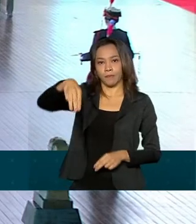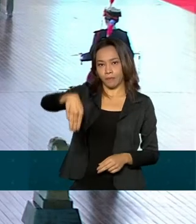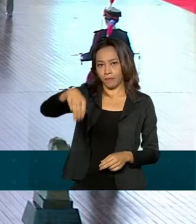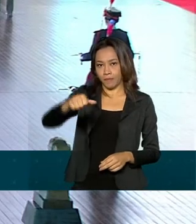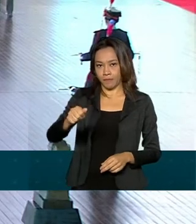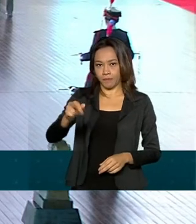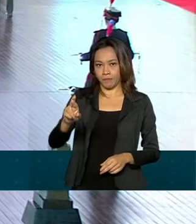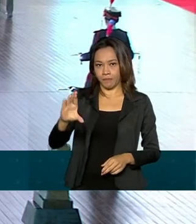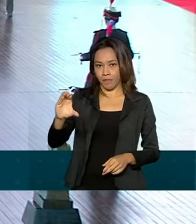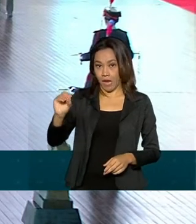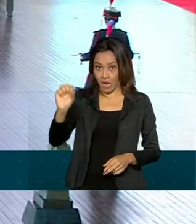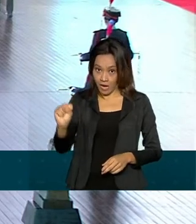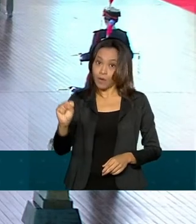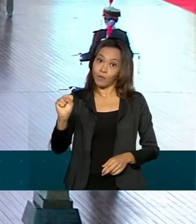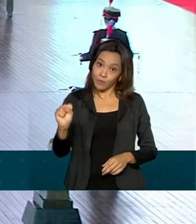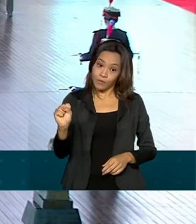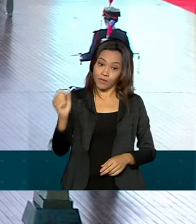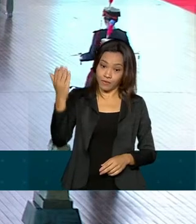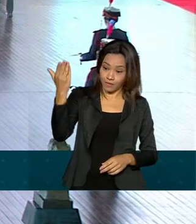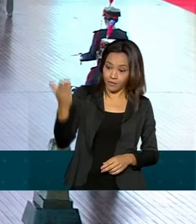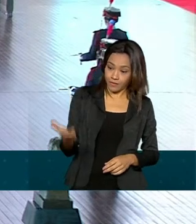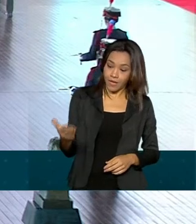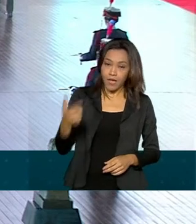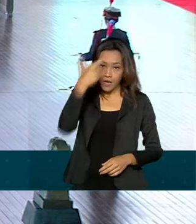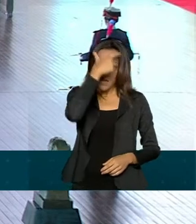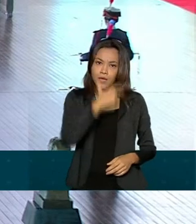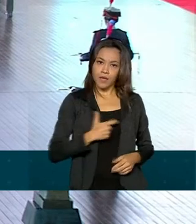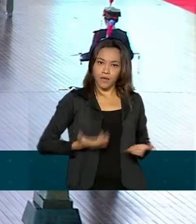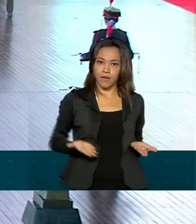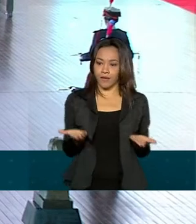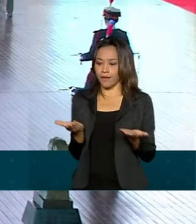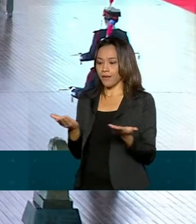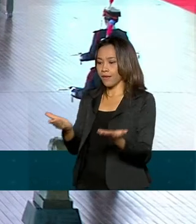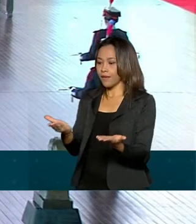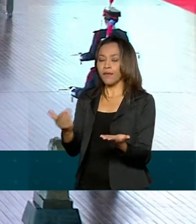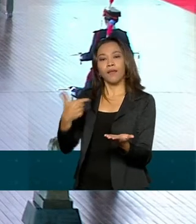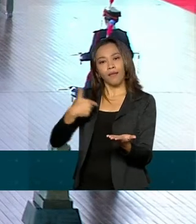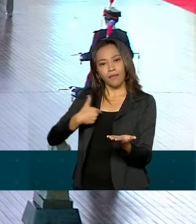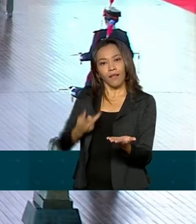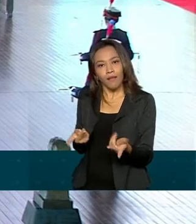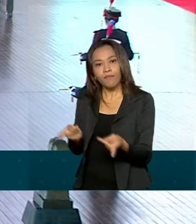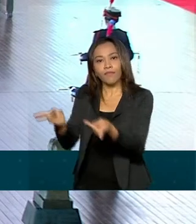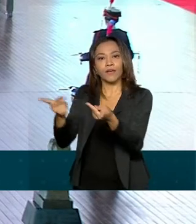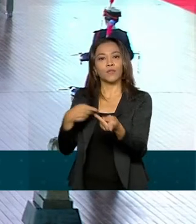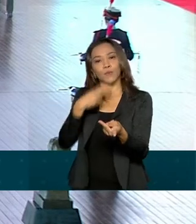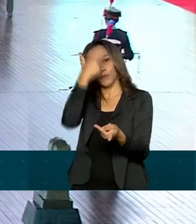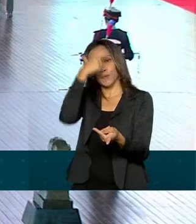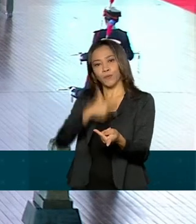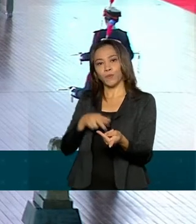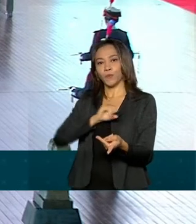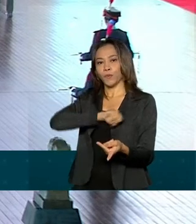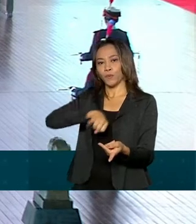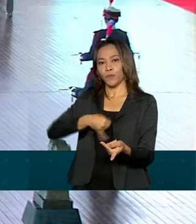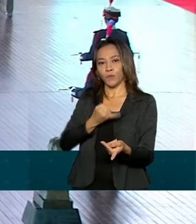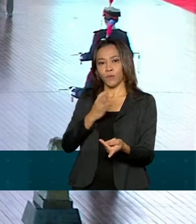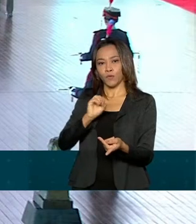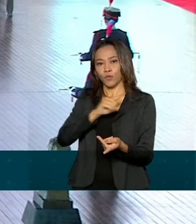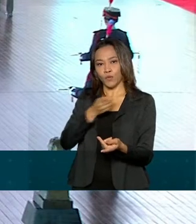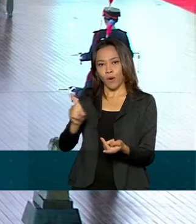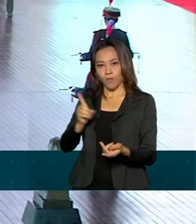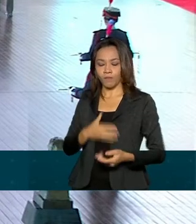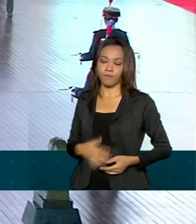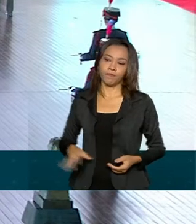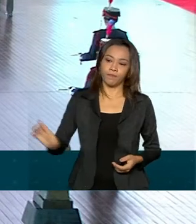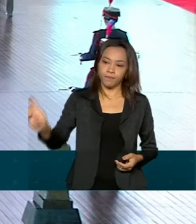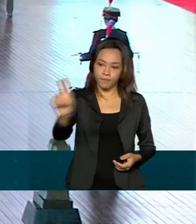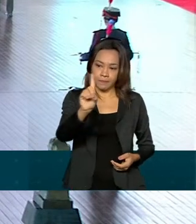Gomes paraninfo do General Braga o portador da espada é o Cadete do serviço de intendência João Flávio Belchior Rolim